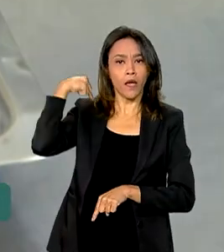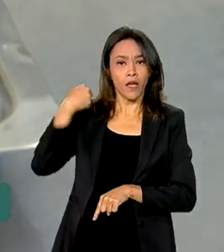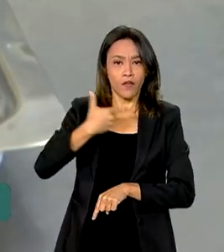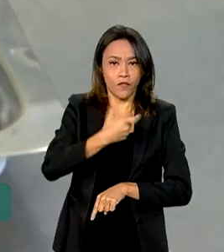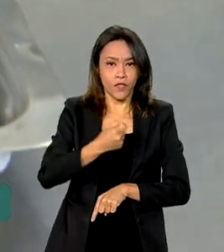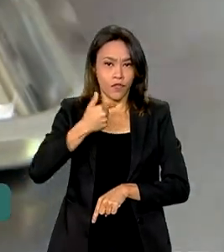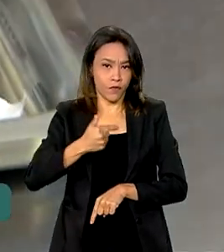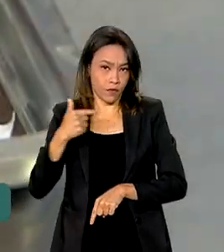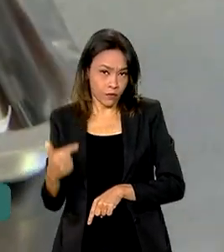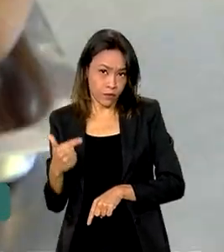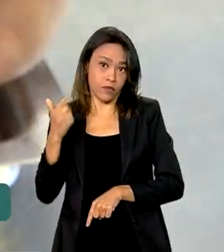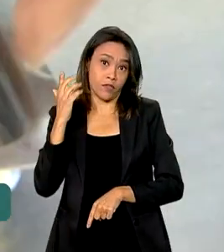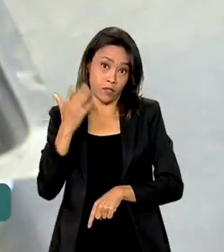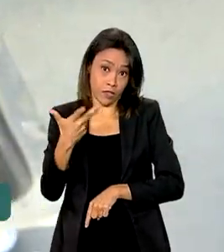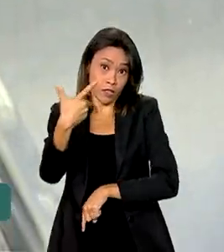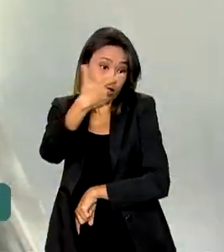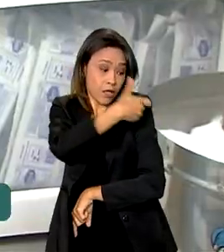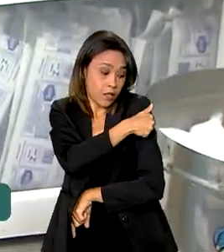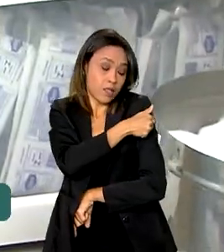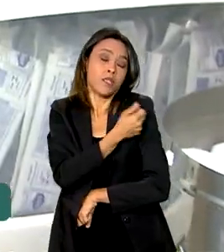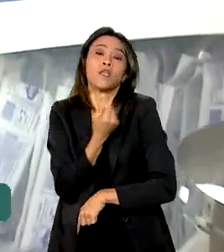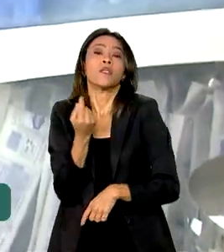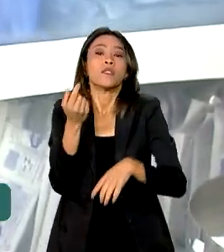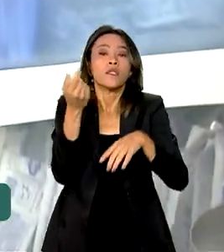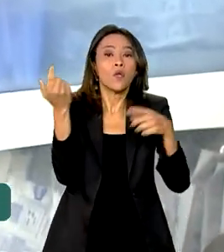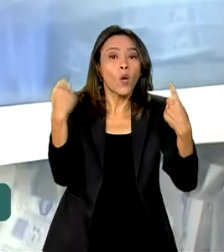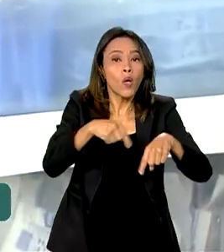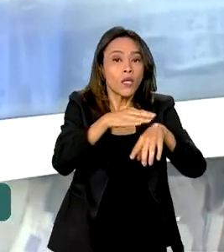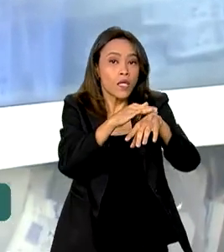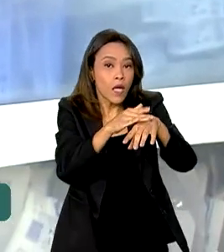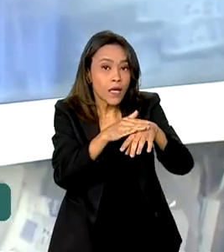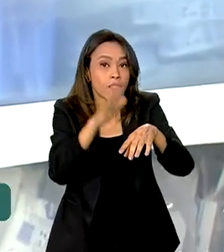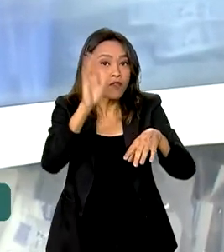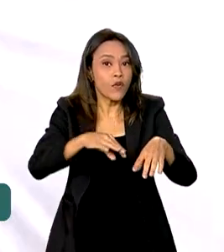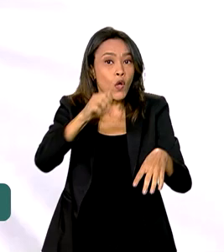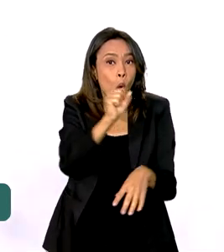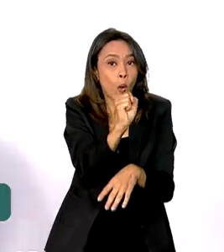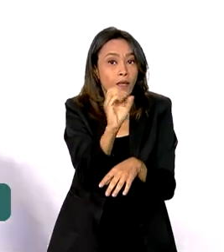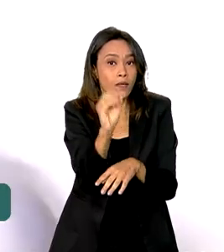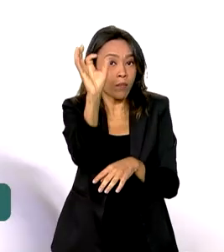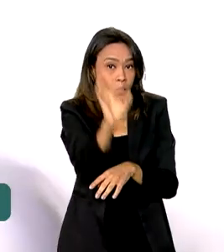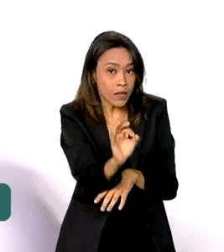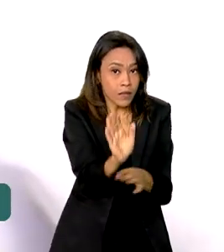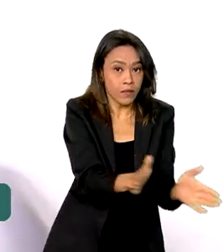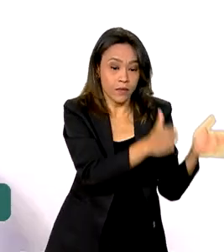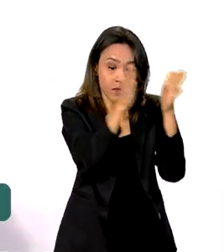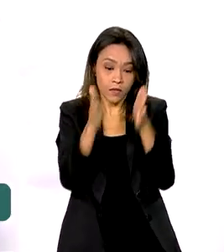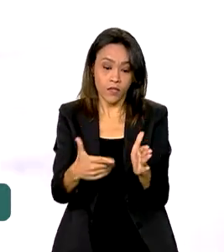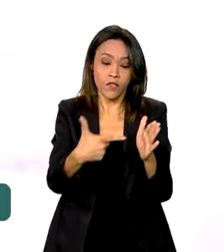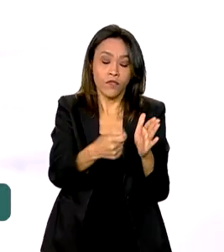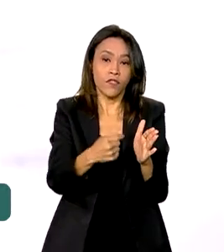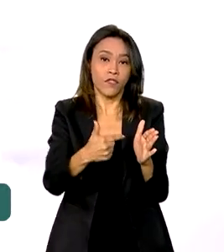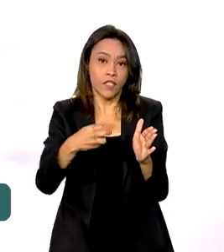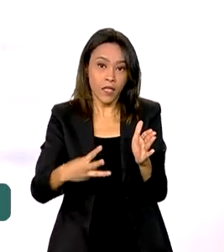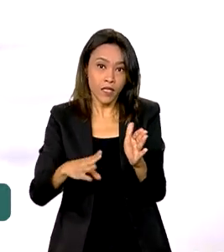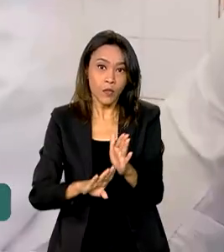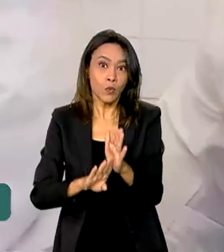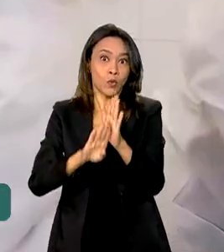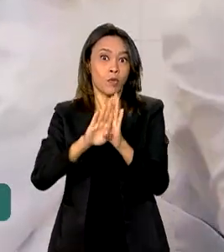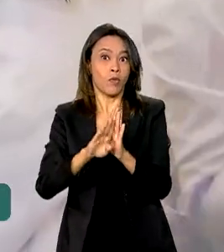da dose do imunizante contra o sarampo foi de 80% e em 2023 subiu